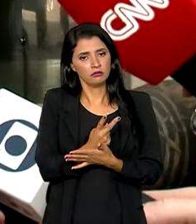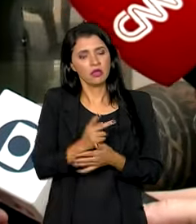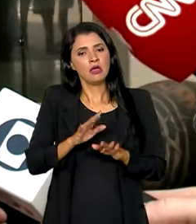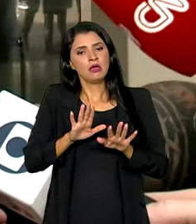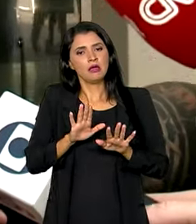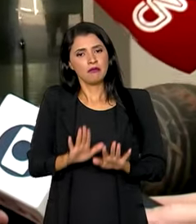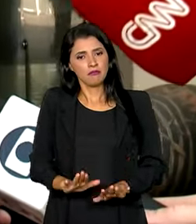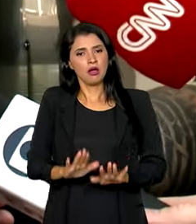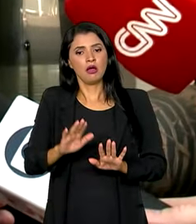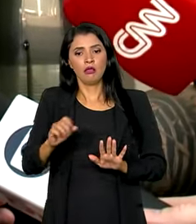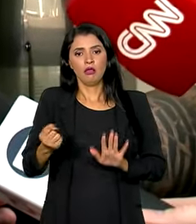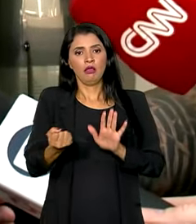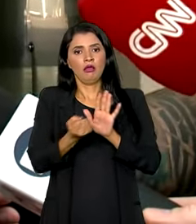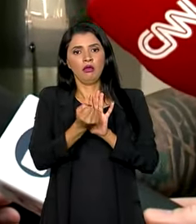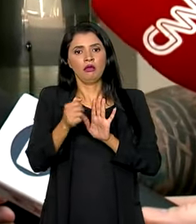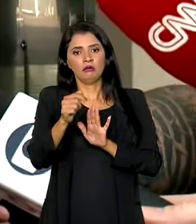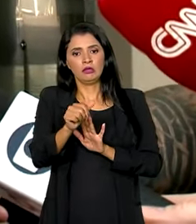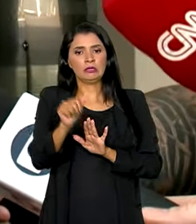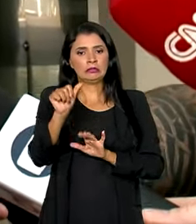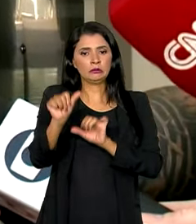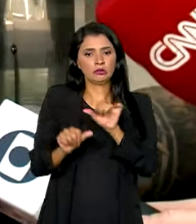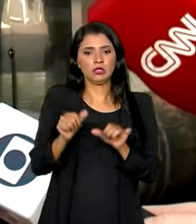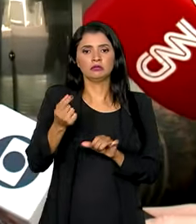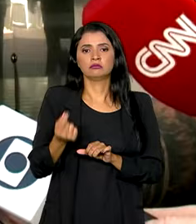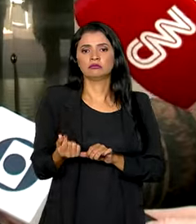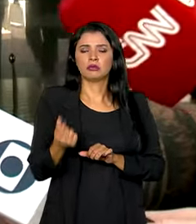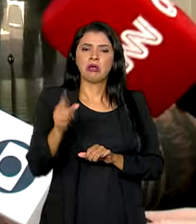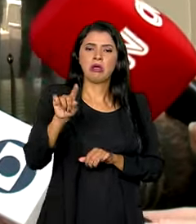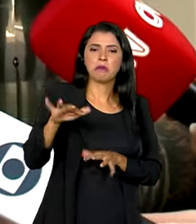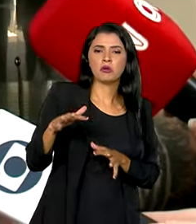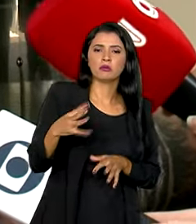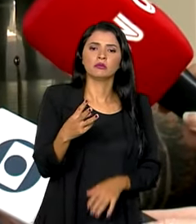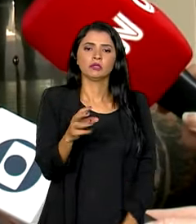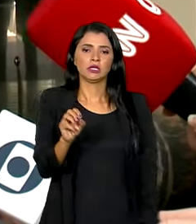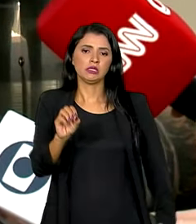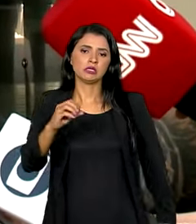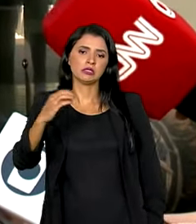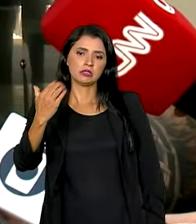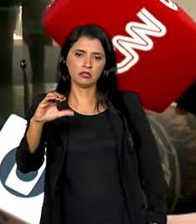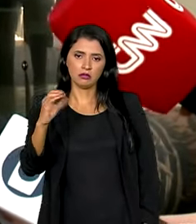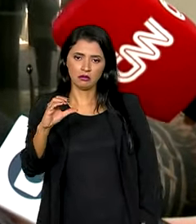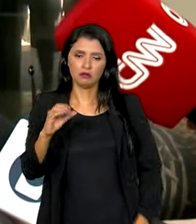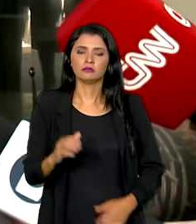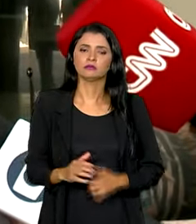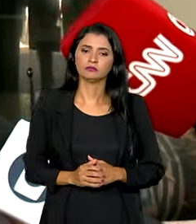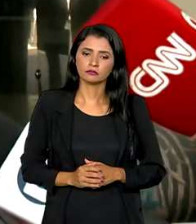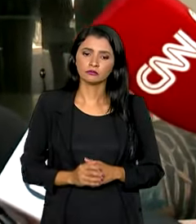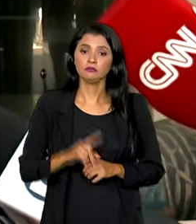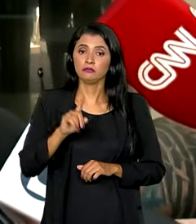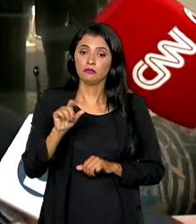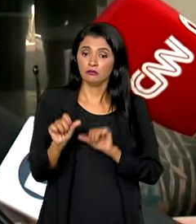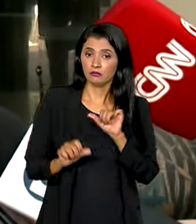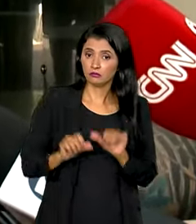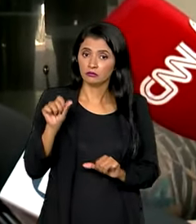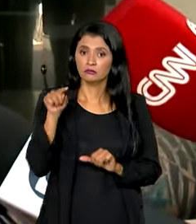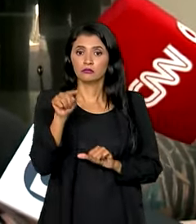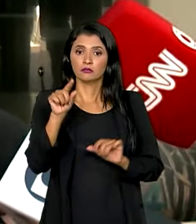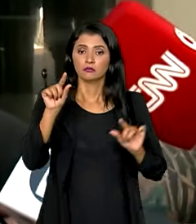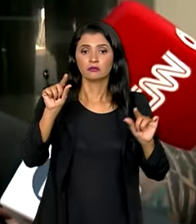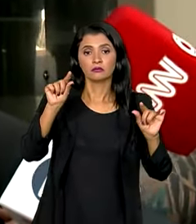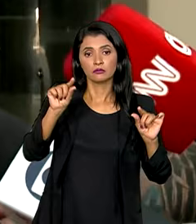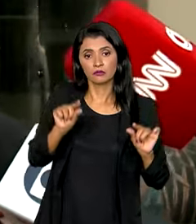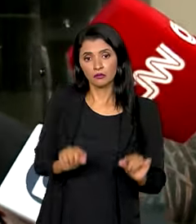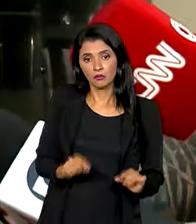o impacto da reoneração é de pouco mais de 30 centavos. E o impacto da redução